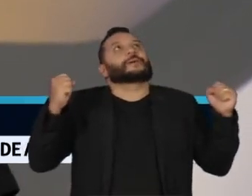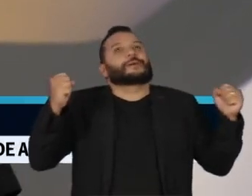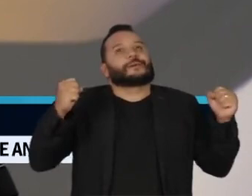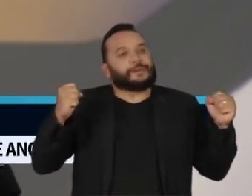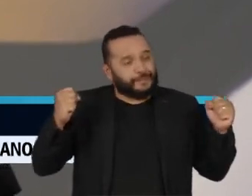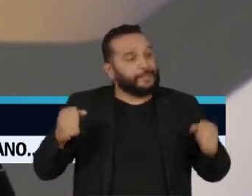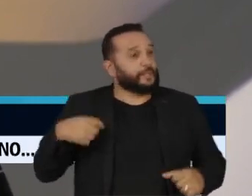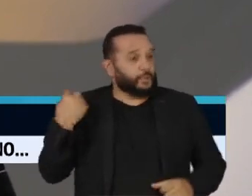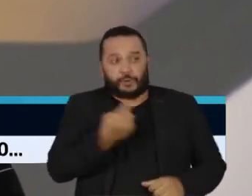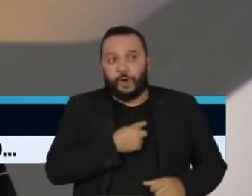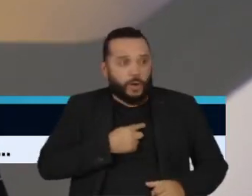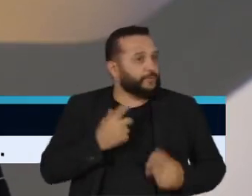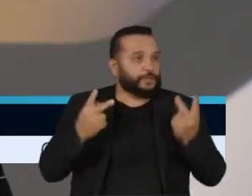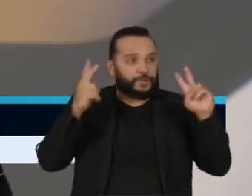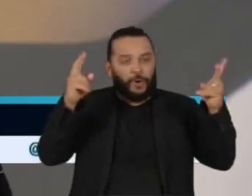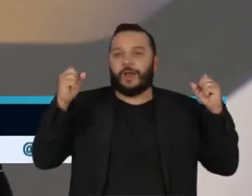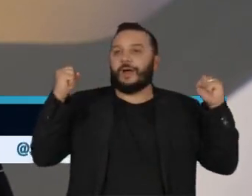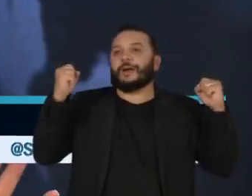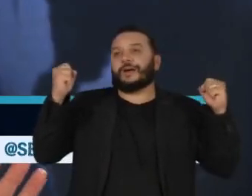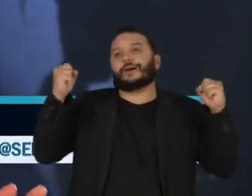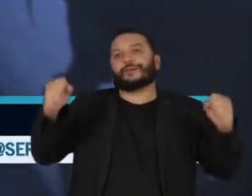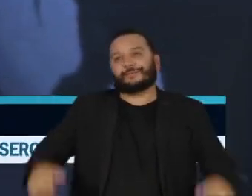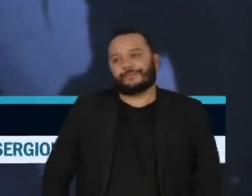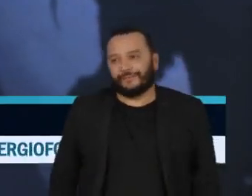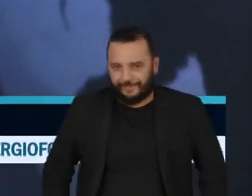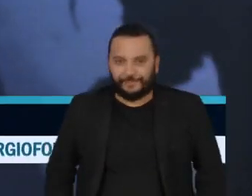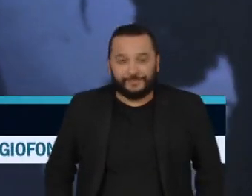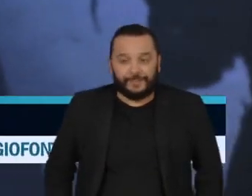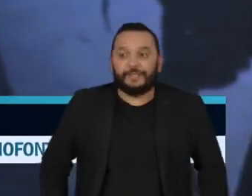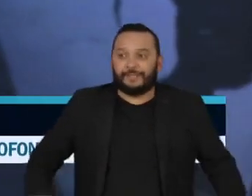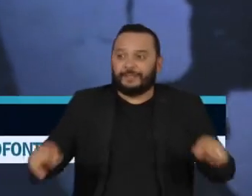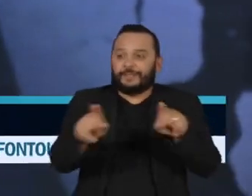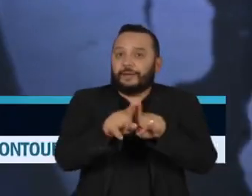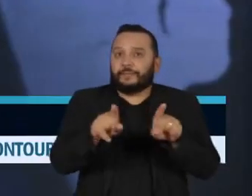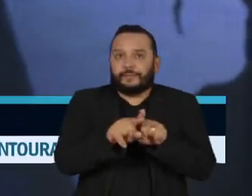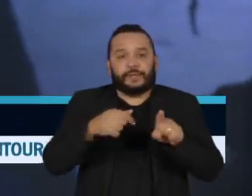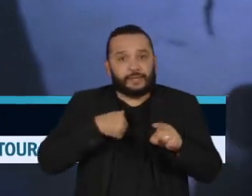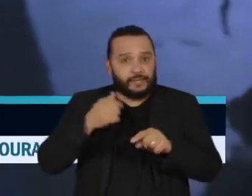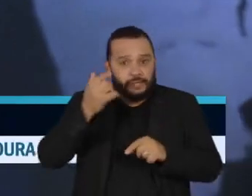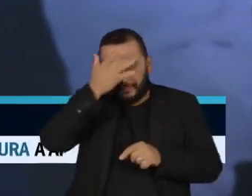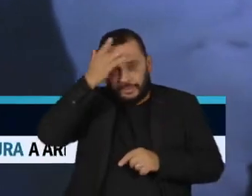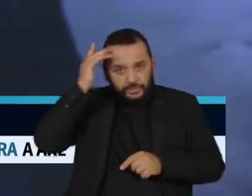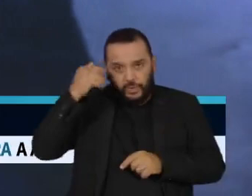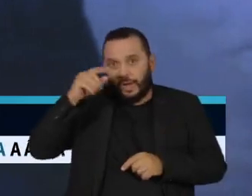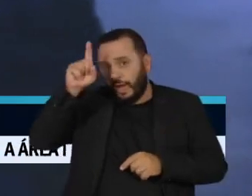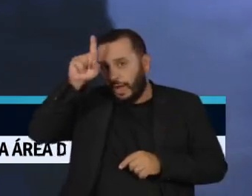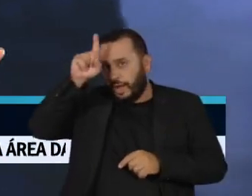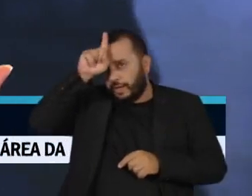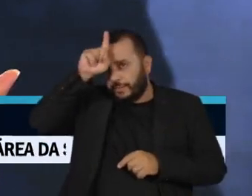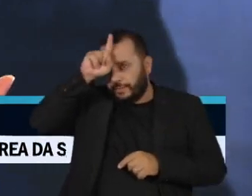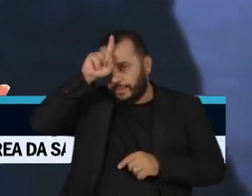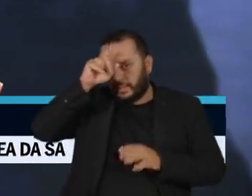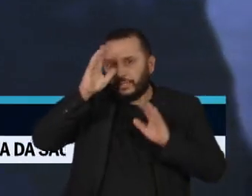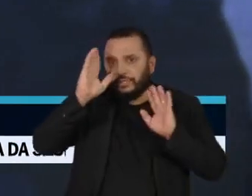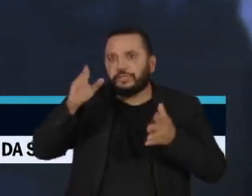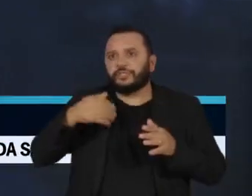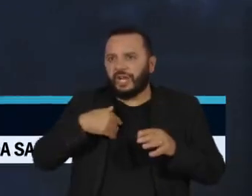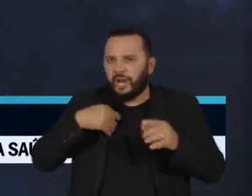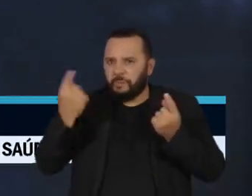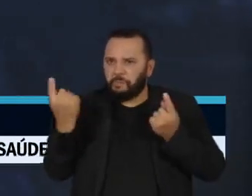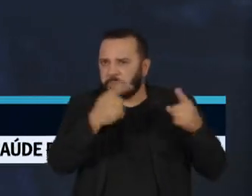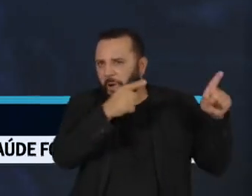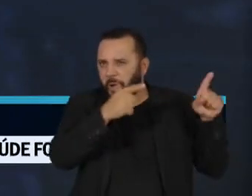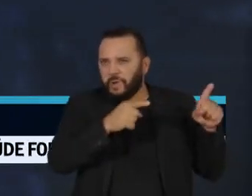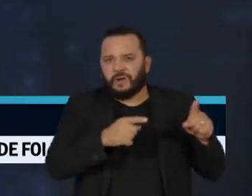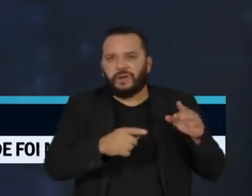fechamos com chave de ouro presente né agora Alexandre os jogadores da Alemanha eles driblaram a mordaça e protestaram na Copa